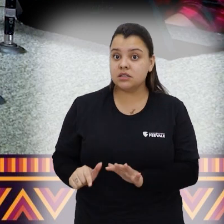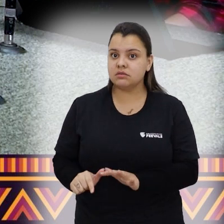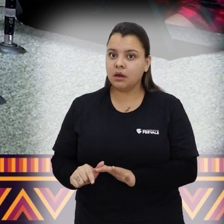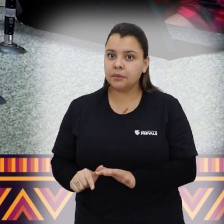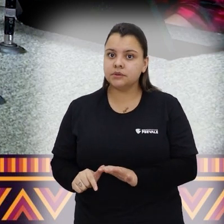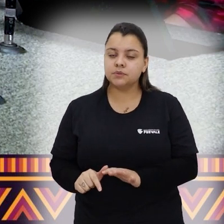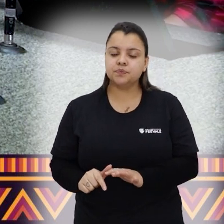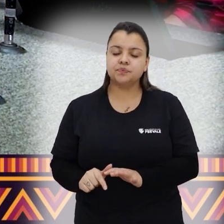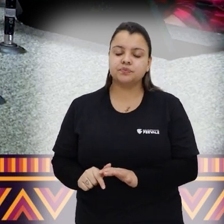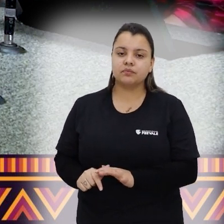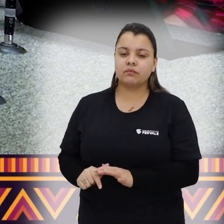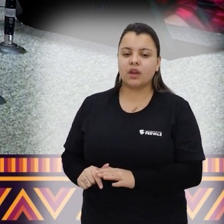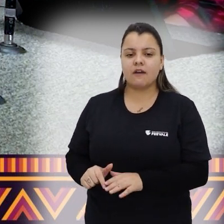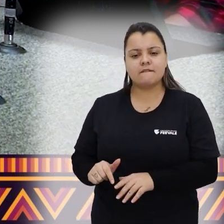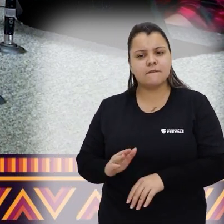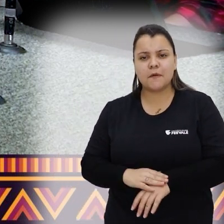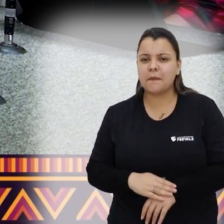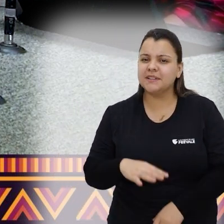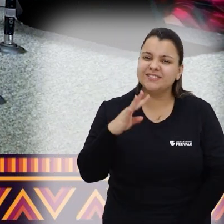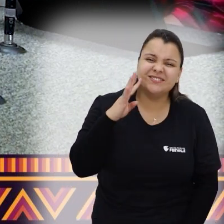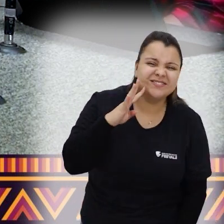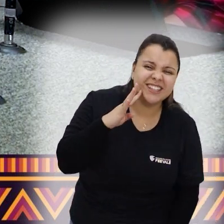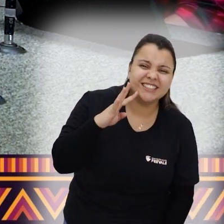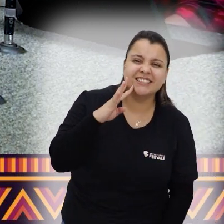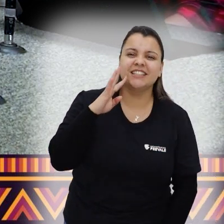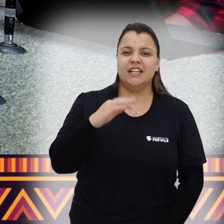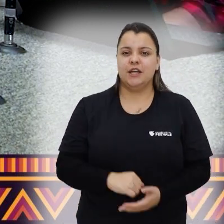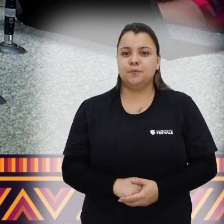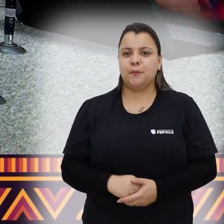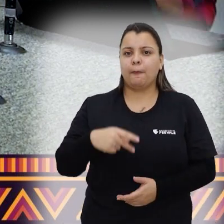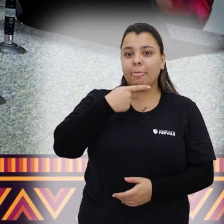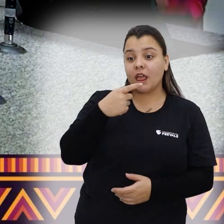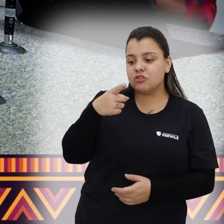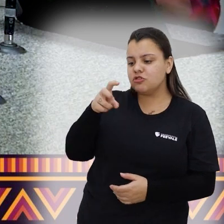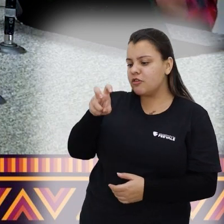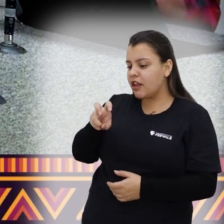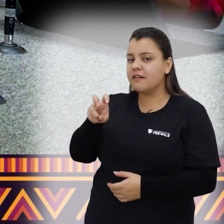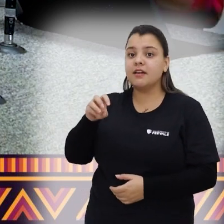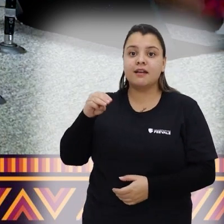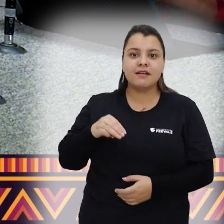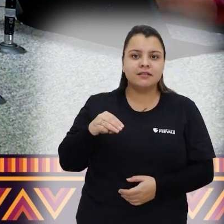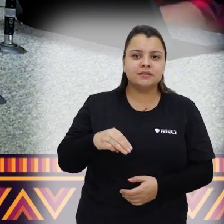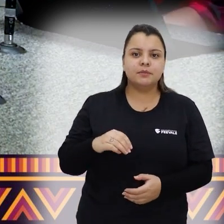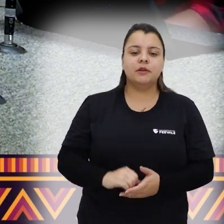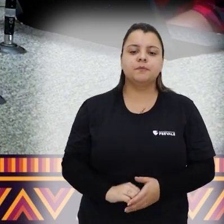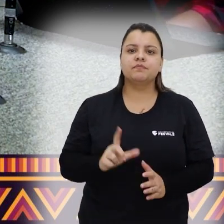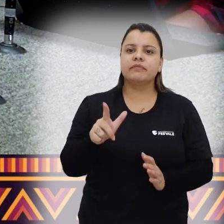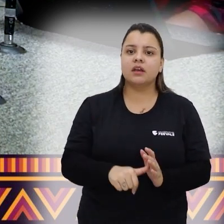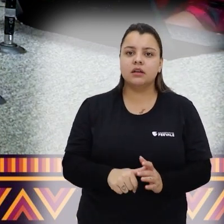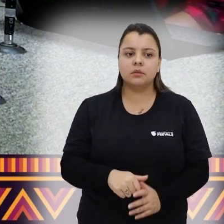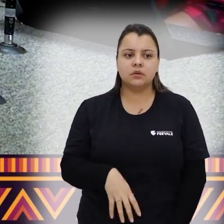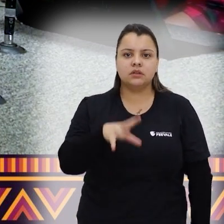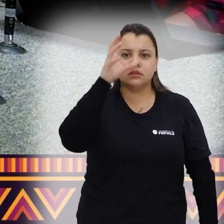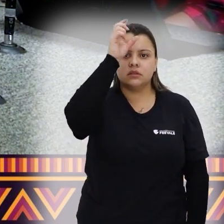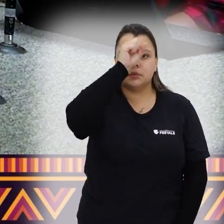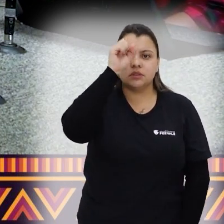o momento mais legal ali, porque a gente falava 15 minutos do que a gente ia fazer e o resto era aprendizado